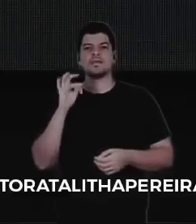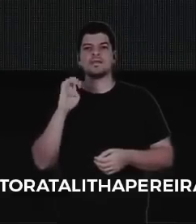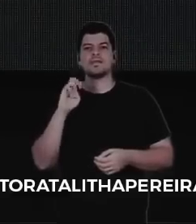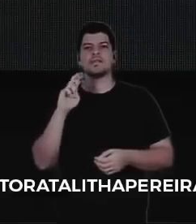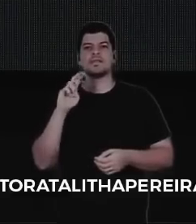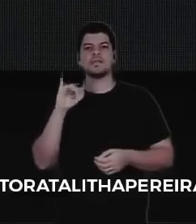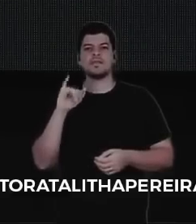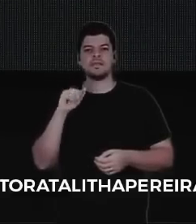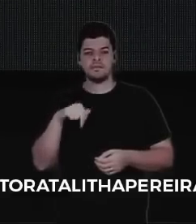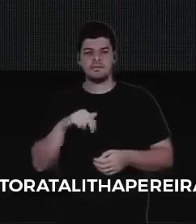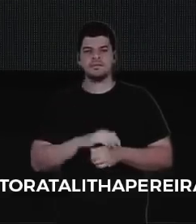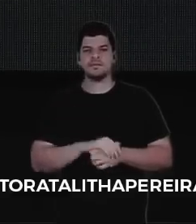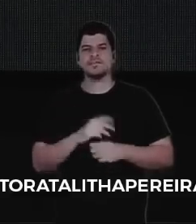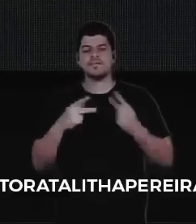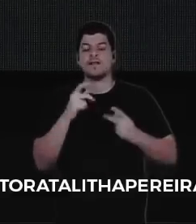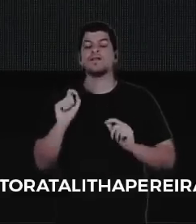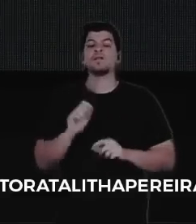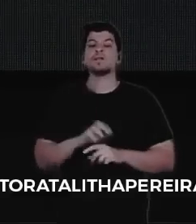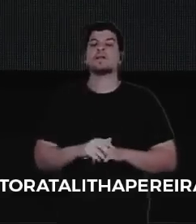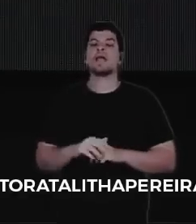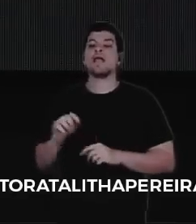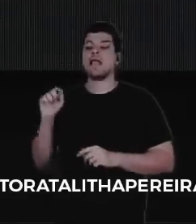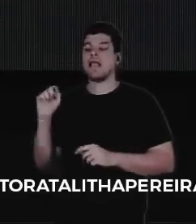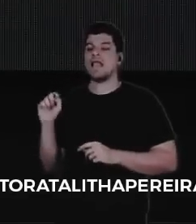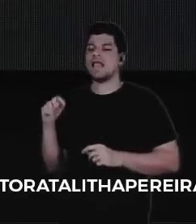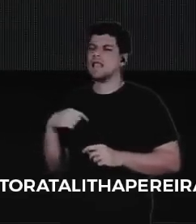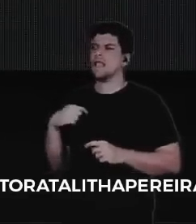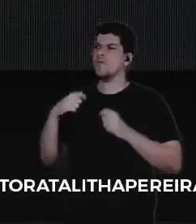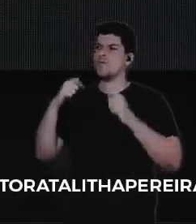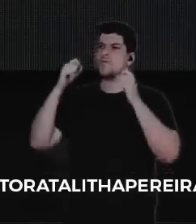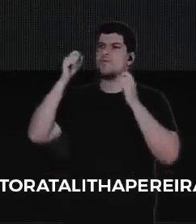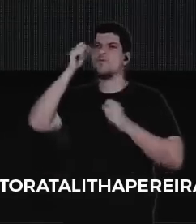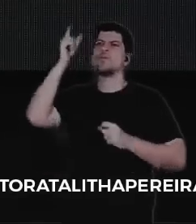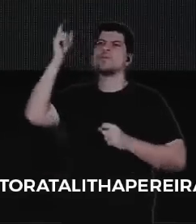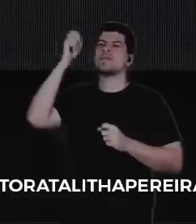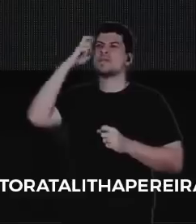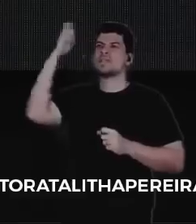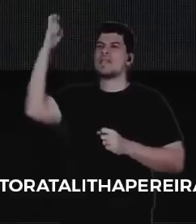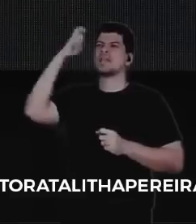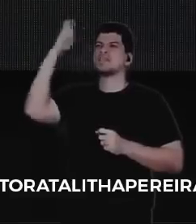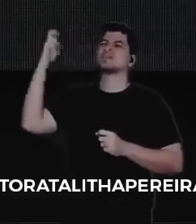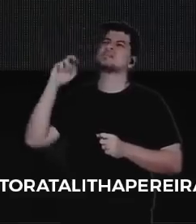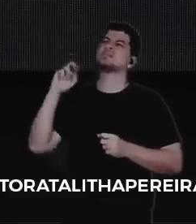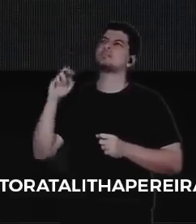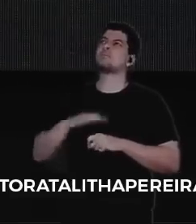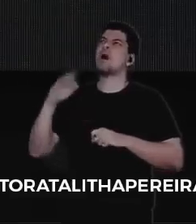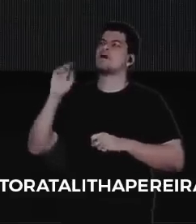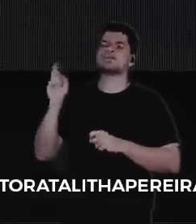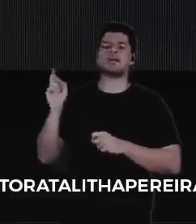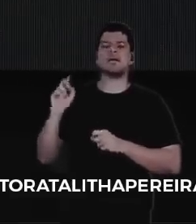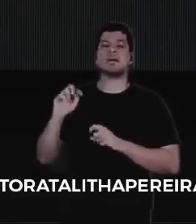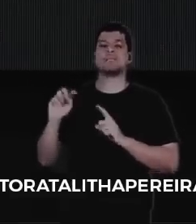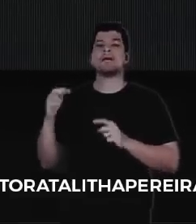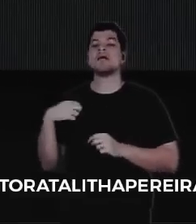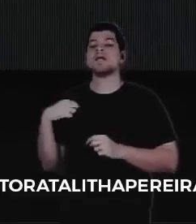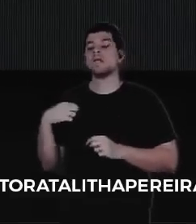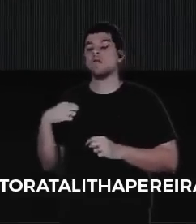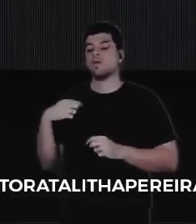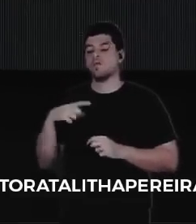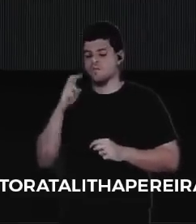hein? Eu apenas me debruço sobre os problemas por mais tempo. Creio que uma das minhas